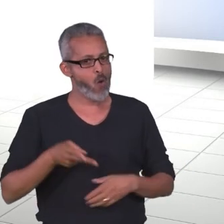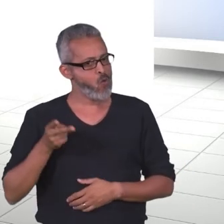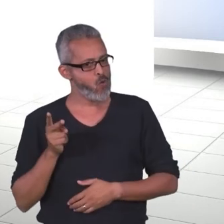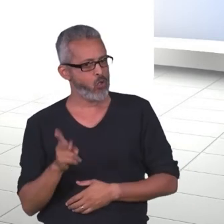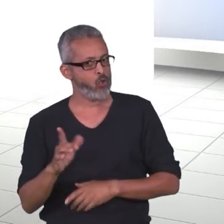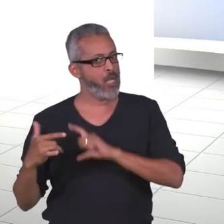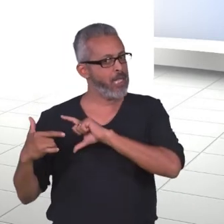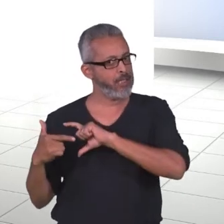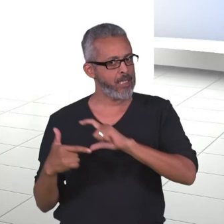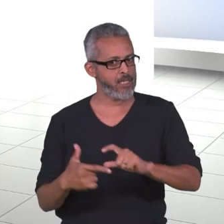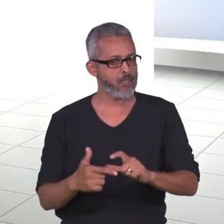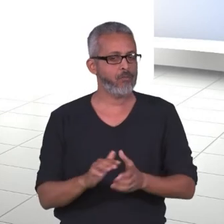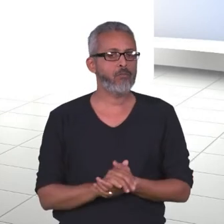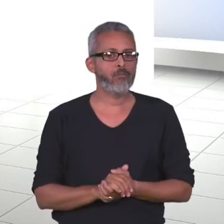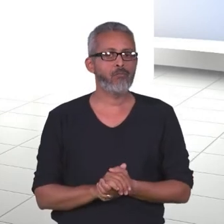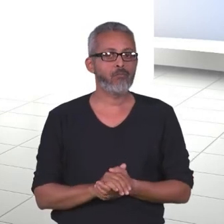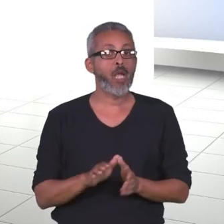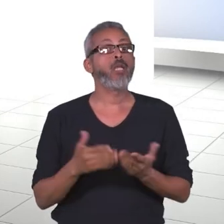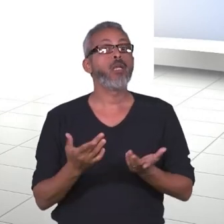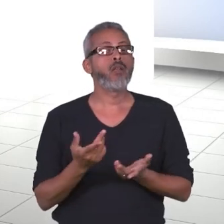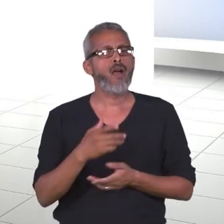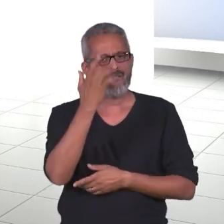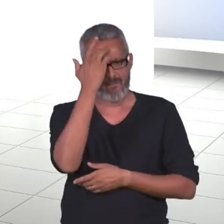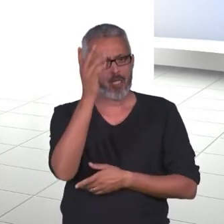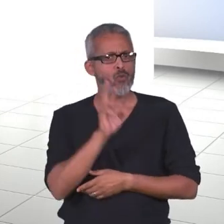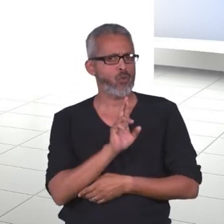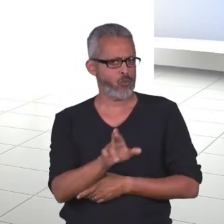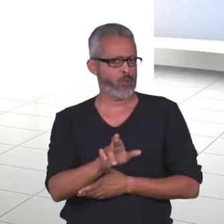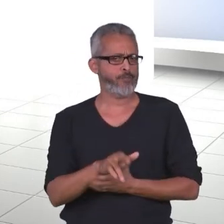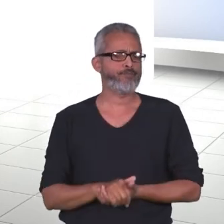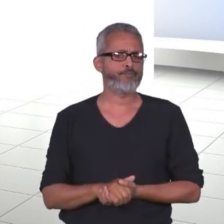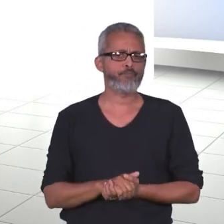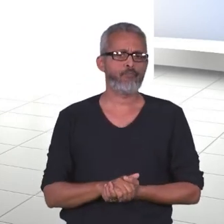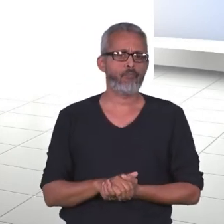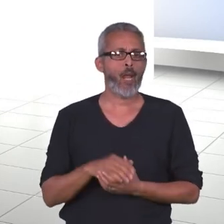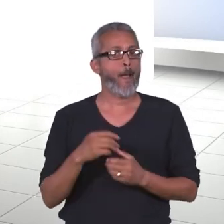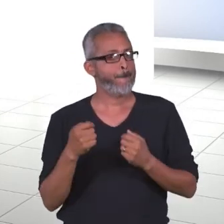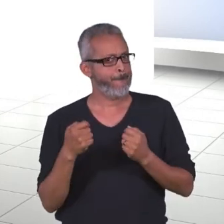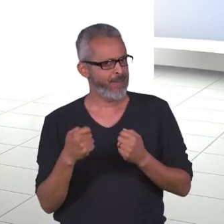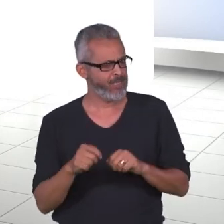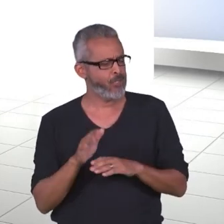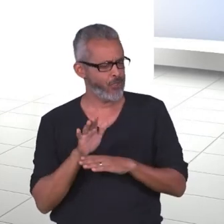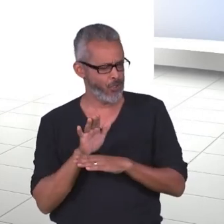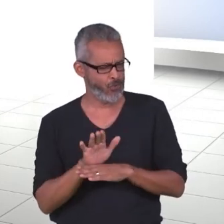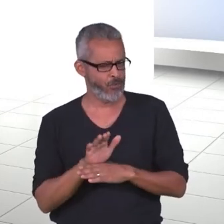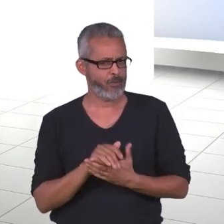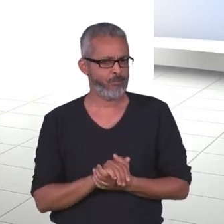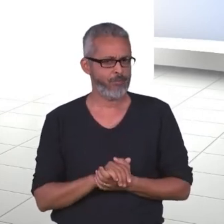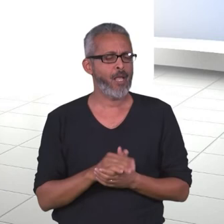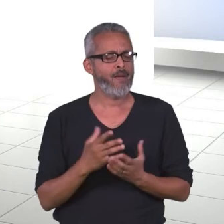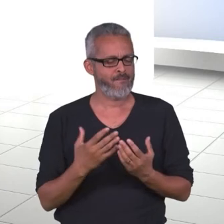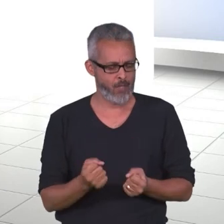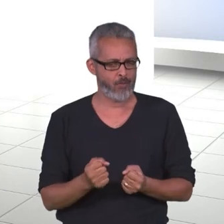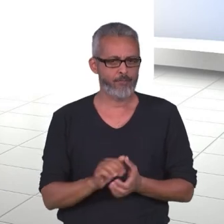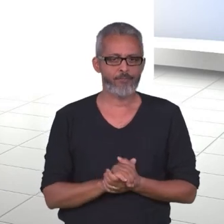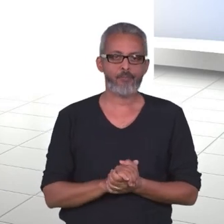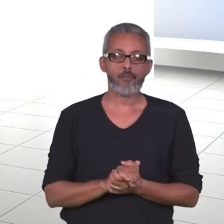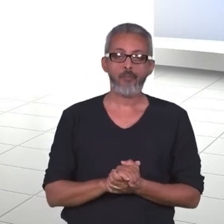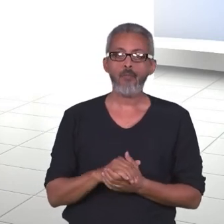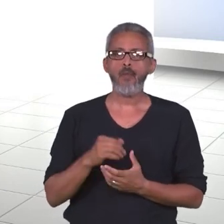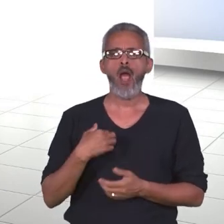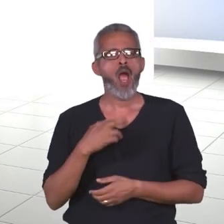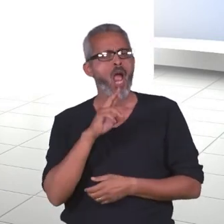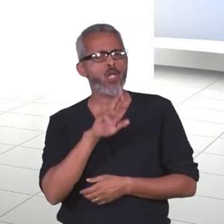O documento de Marinetti, de 1909, propõe os referenciais estéticos do futurismo,